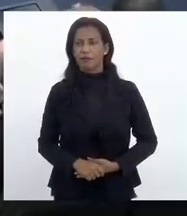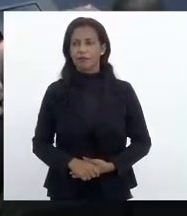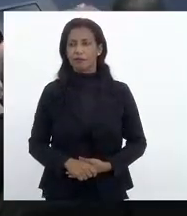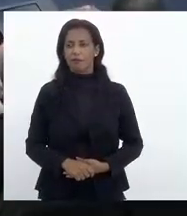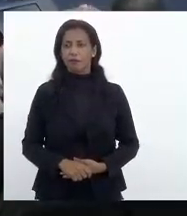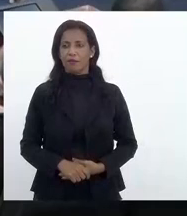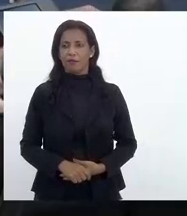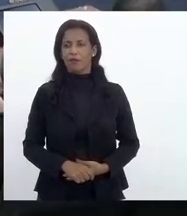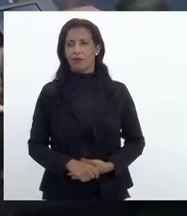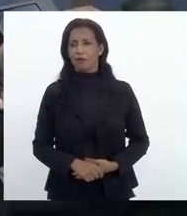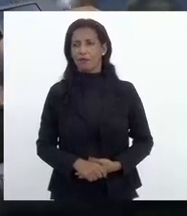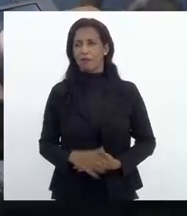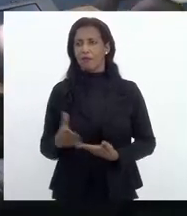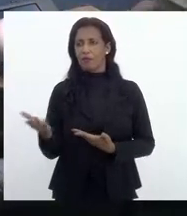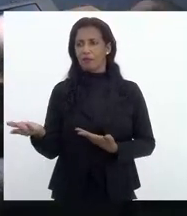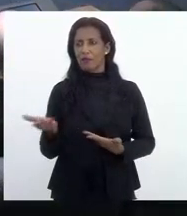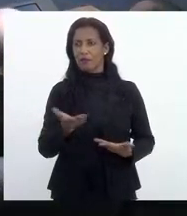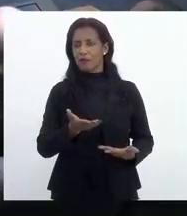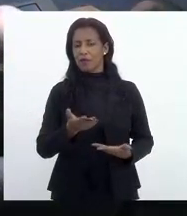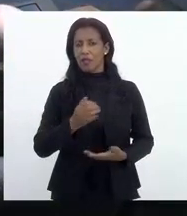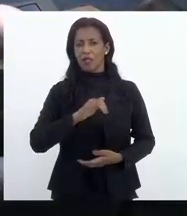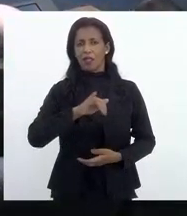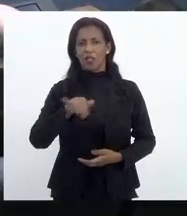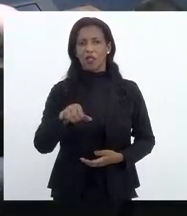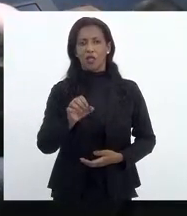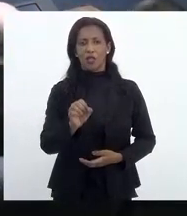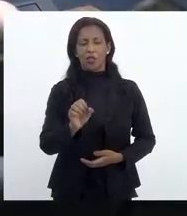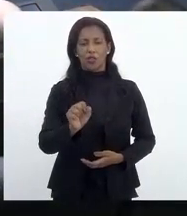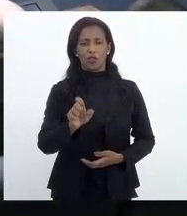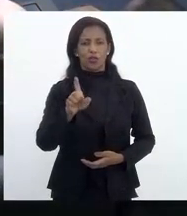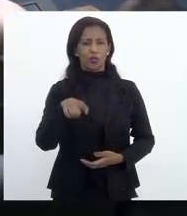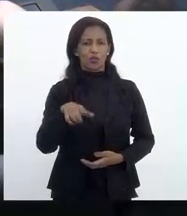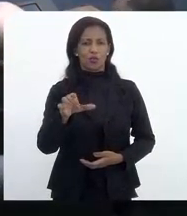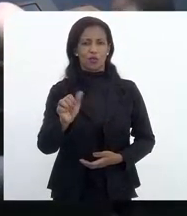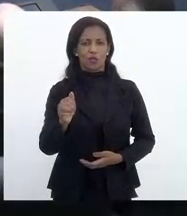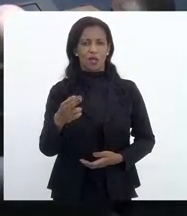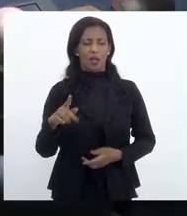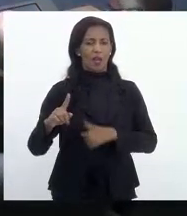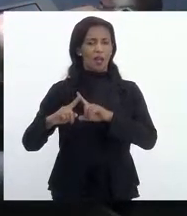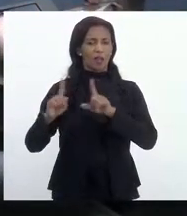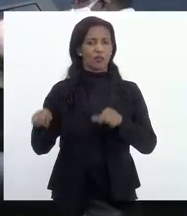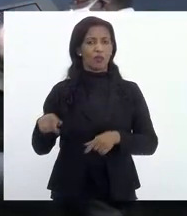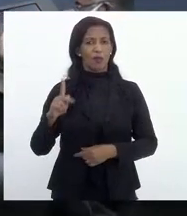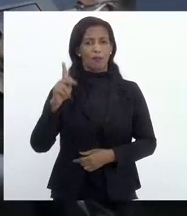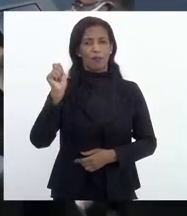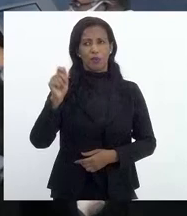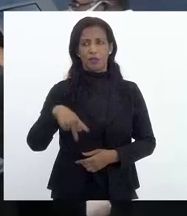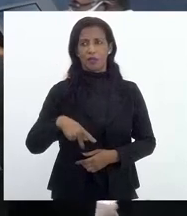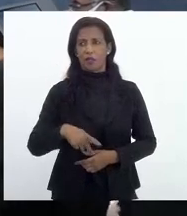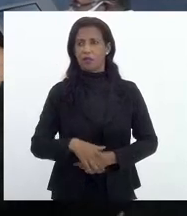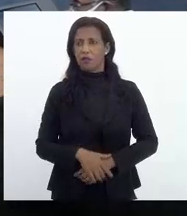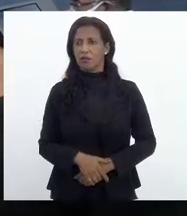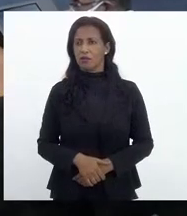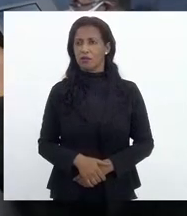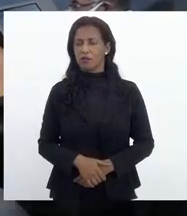o passo a palavra processo José Carlos Arruda representante servidores públicos aposentados